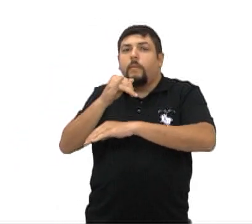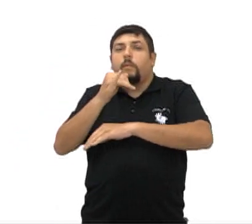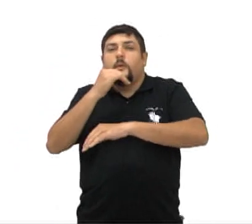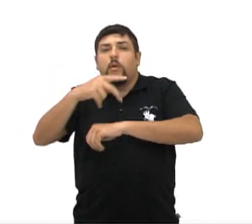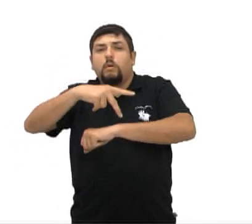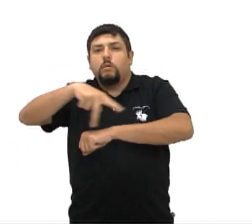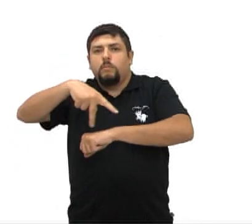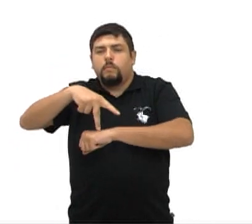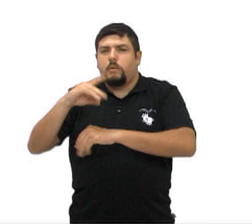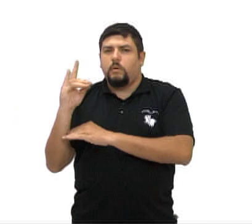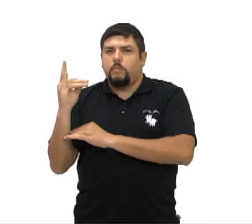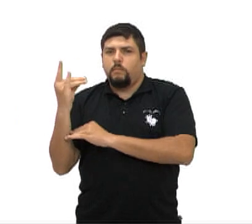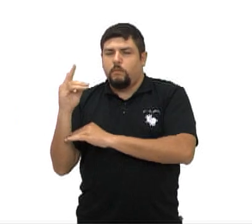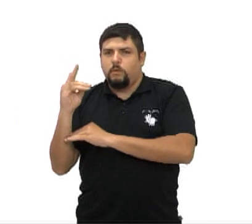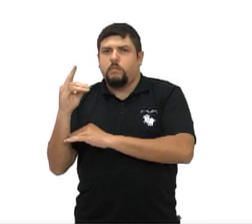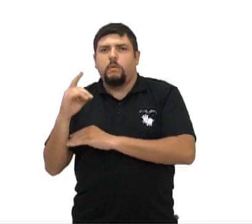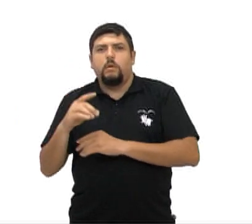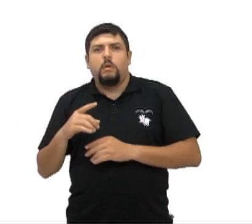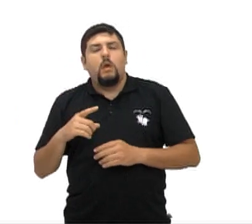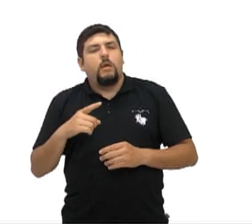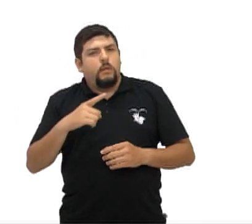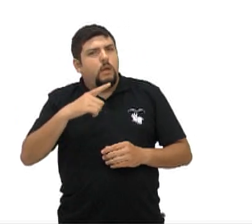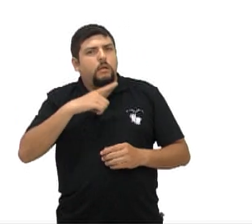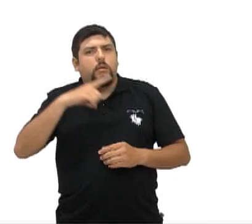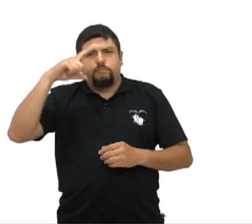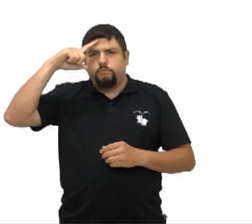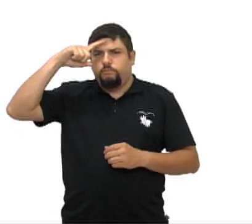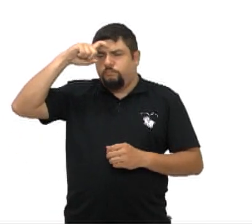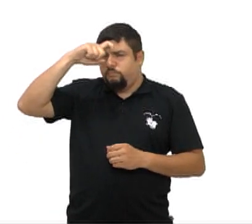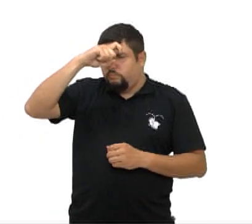sofrem várias consequências, porque lá